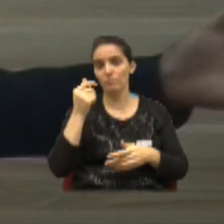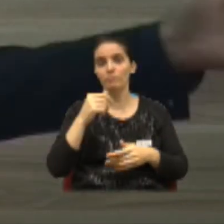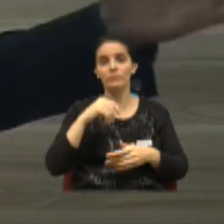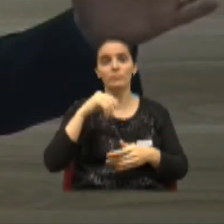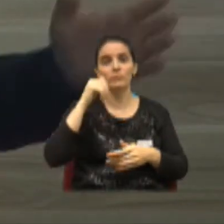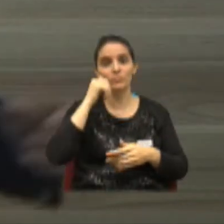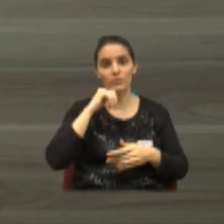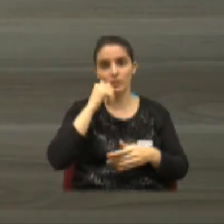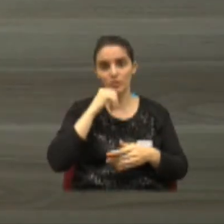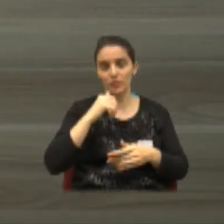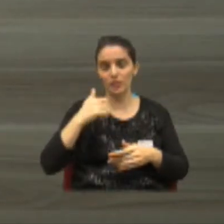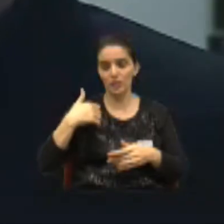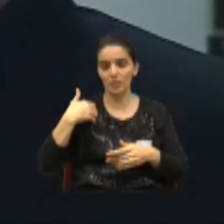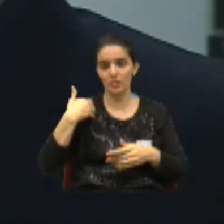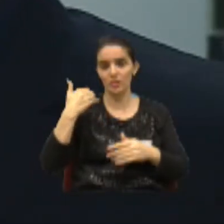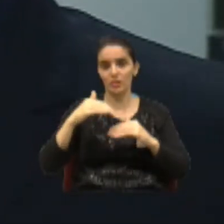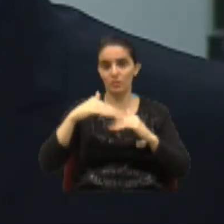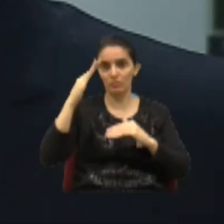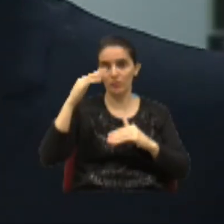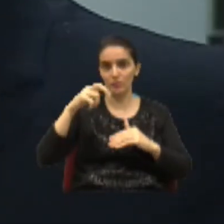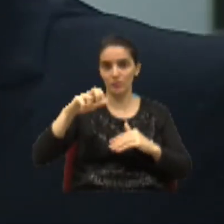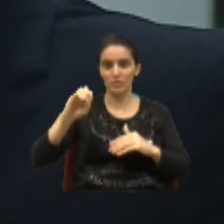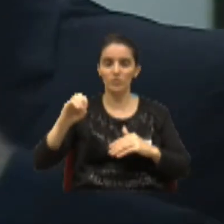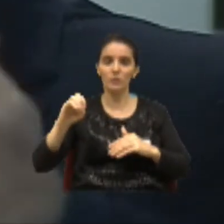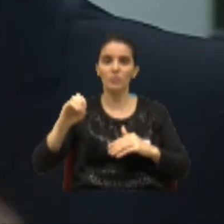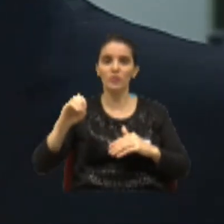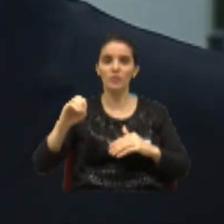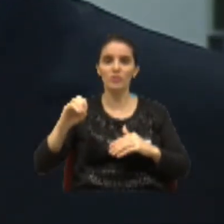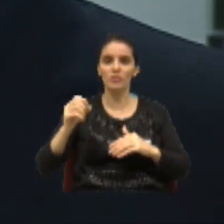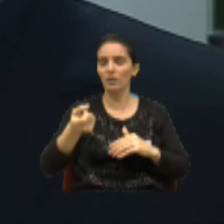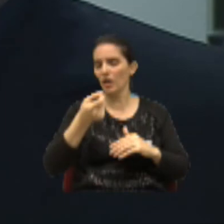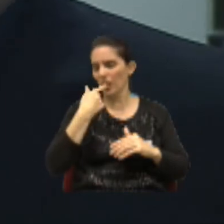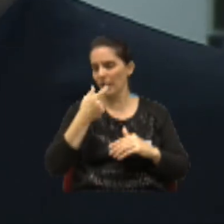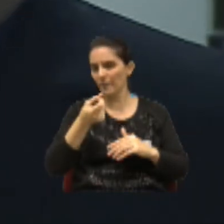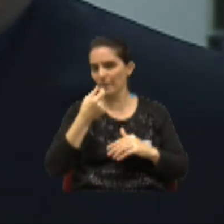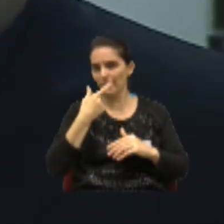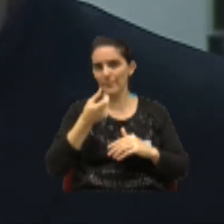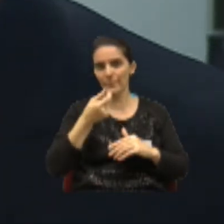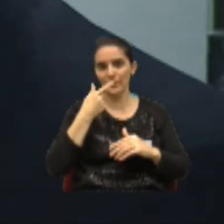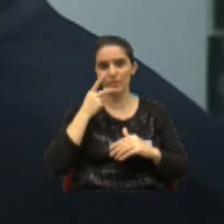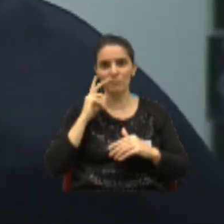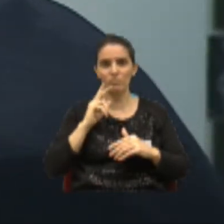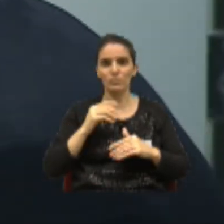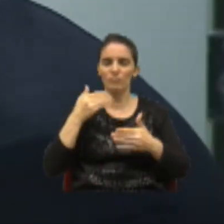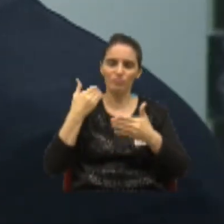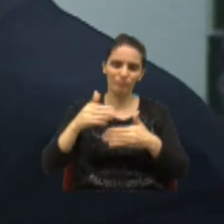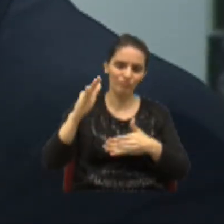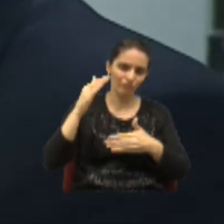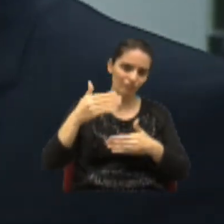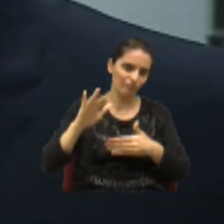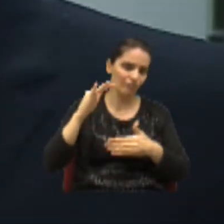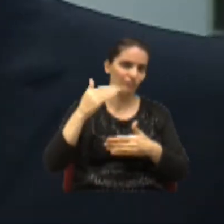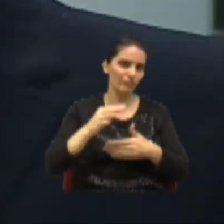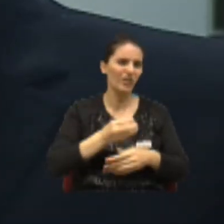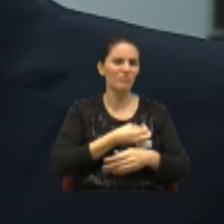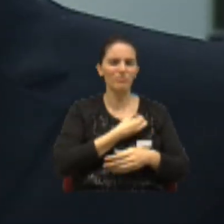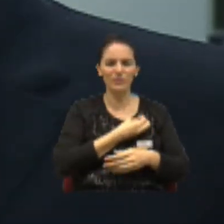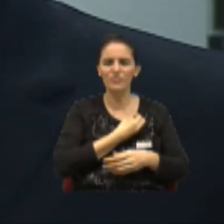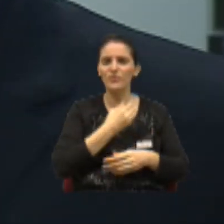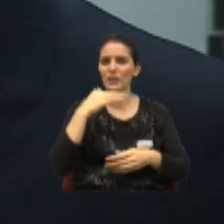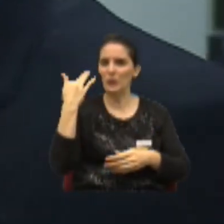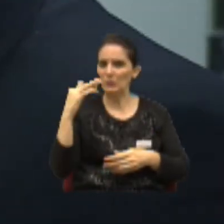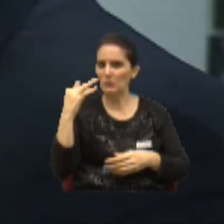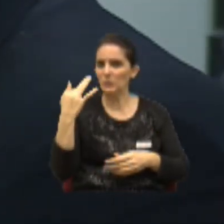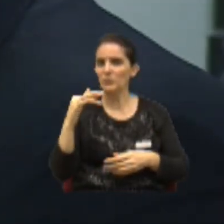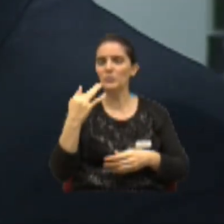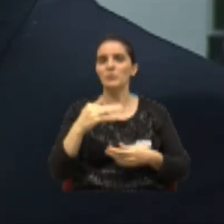homens, depois de 50 anos, acabam vivendo depois com anti-inflamatório e vai tocando, vereadora Érica. Vai tocando o que pode, o uso